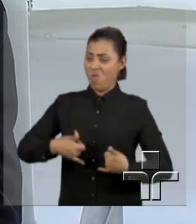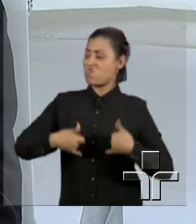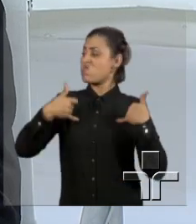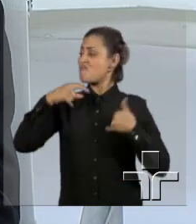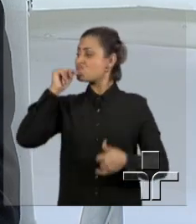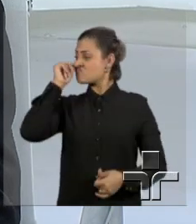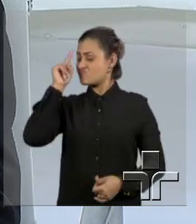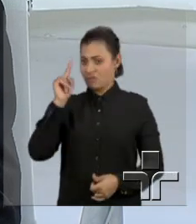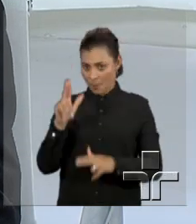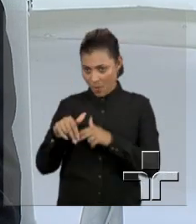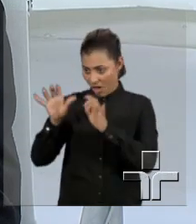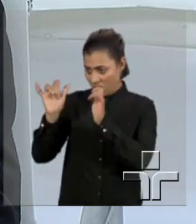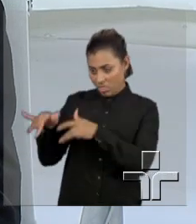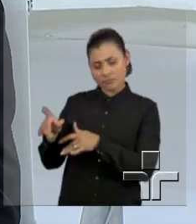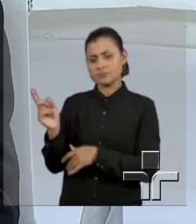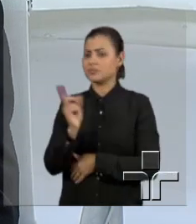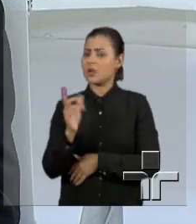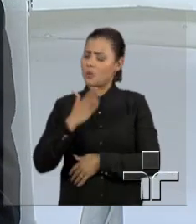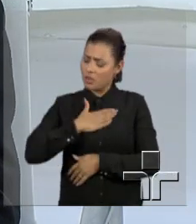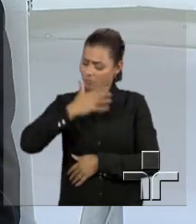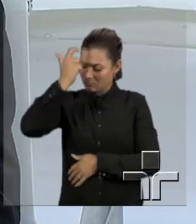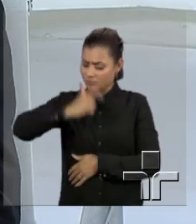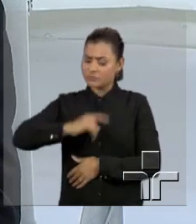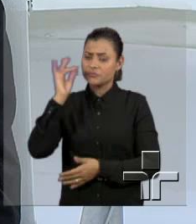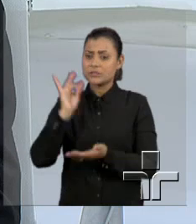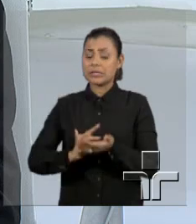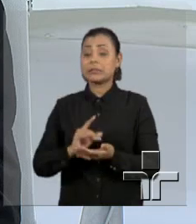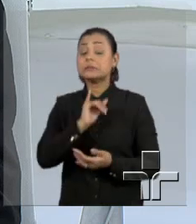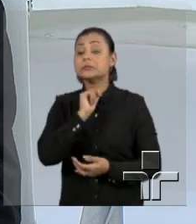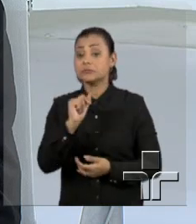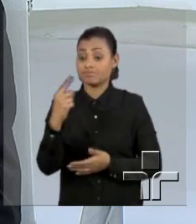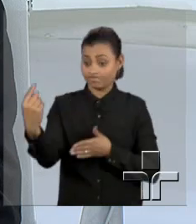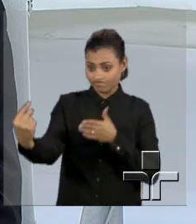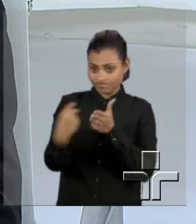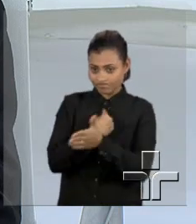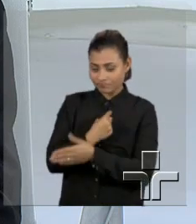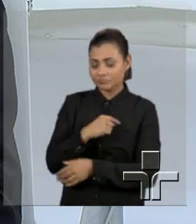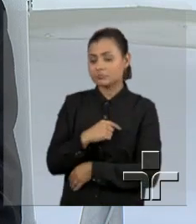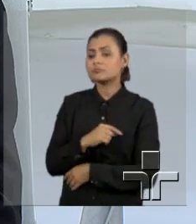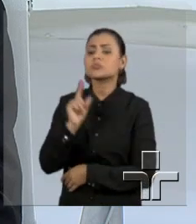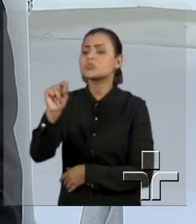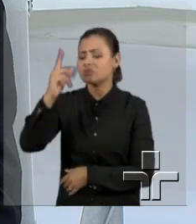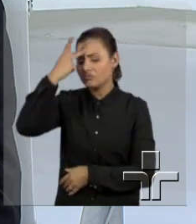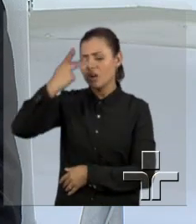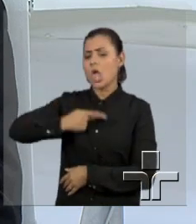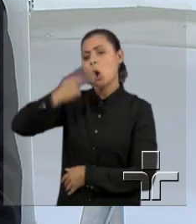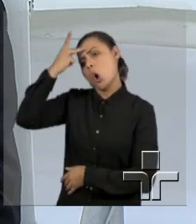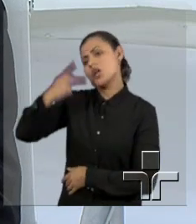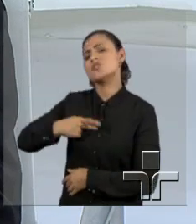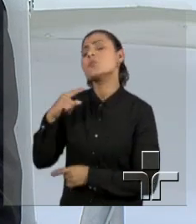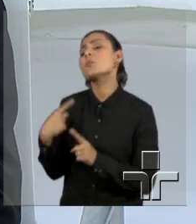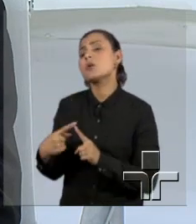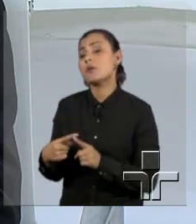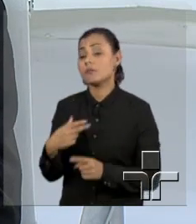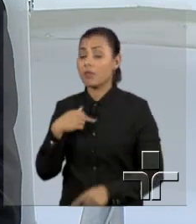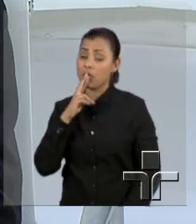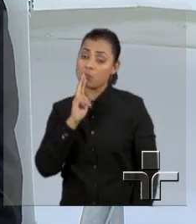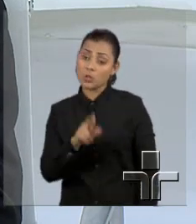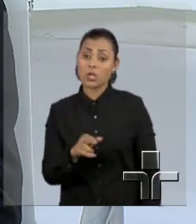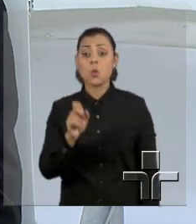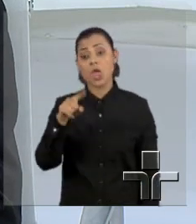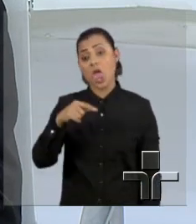narcísico do indivíduo que, perguntado sobre o que era o egoísmo, e ele respondeu